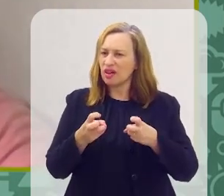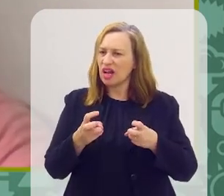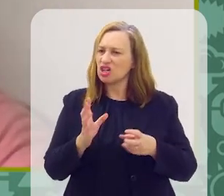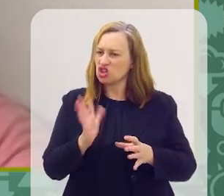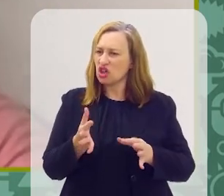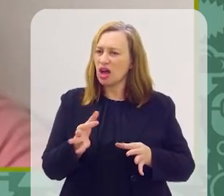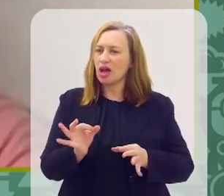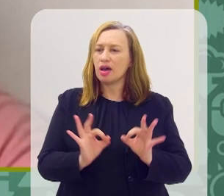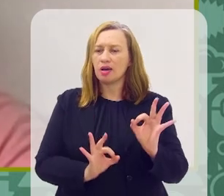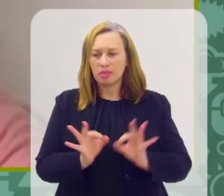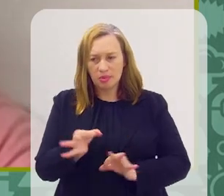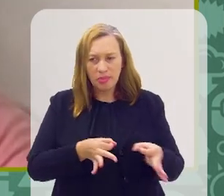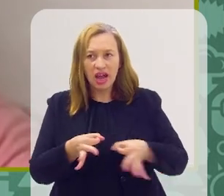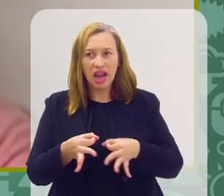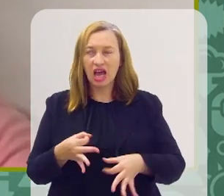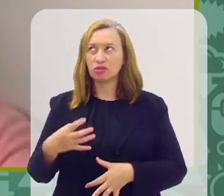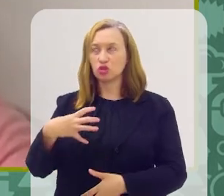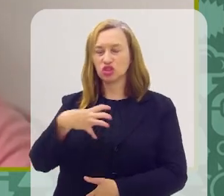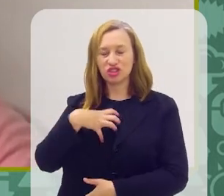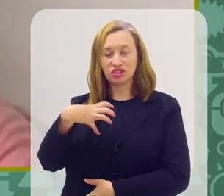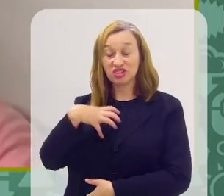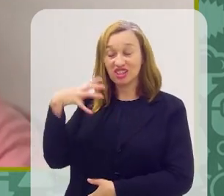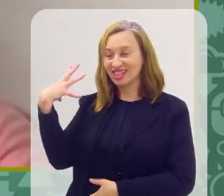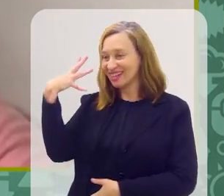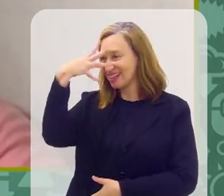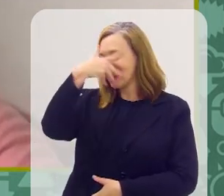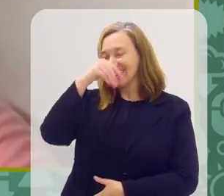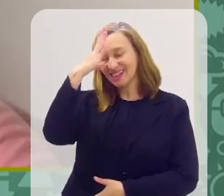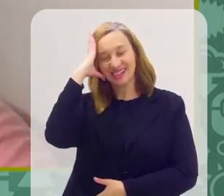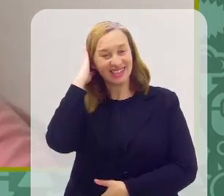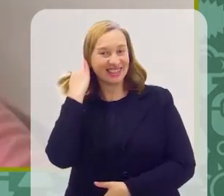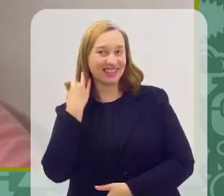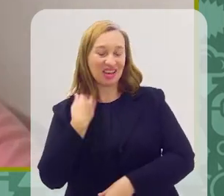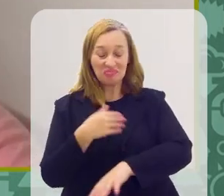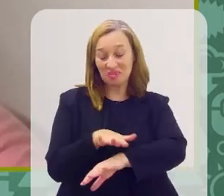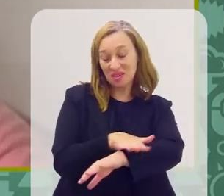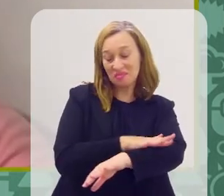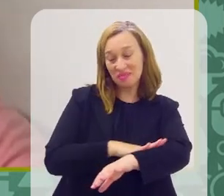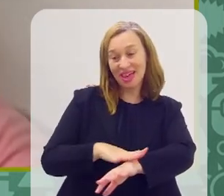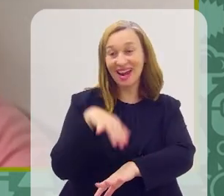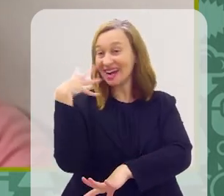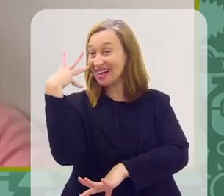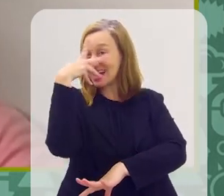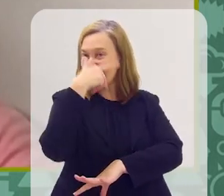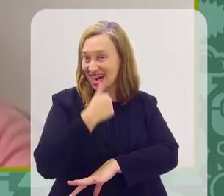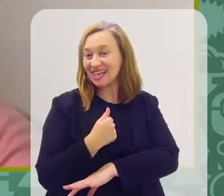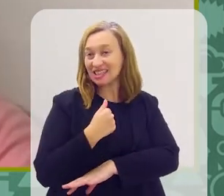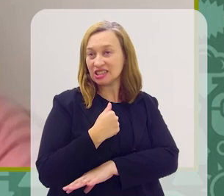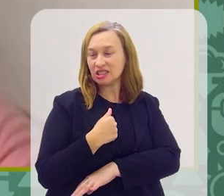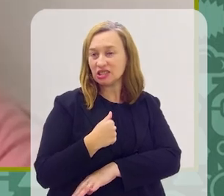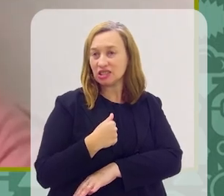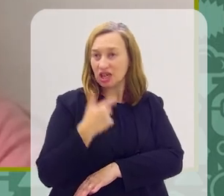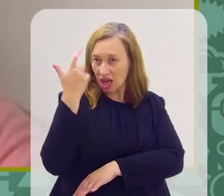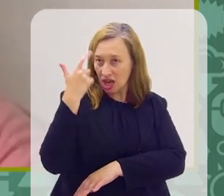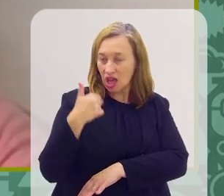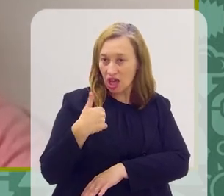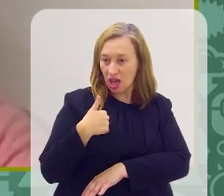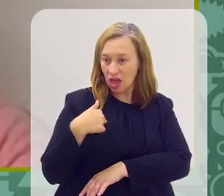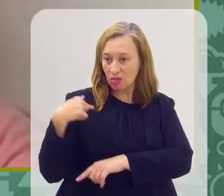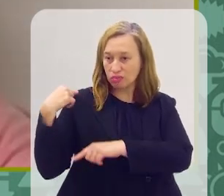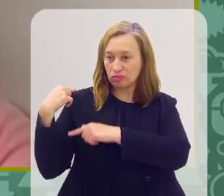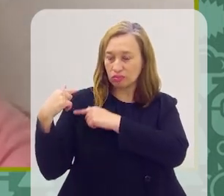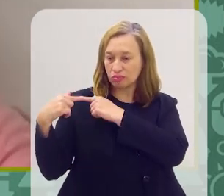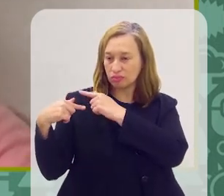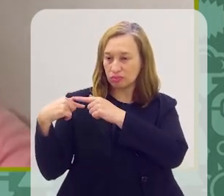preparada, ela já vai saber: não, o meu cabelo é bem bonito, né? A minha pele é eu